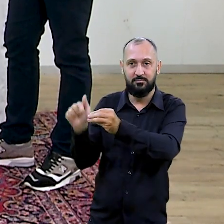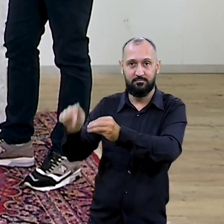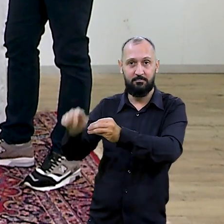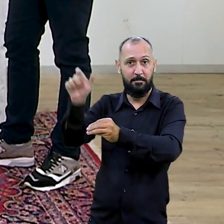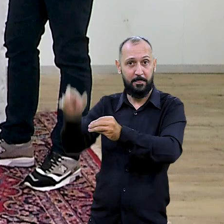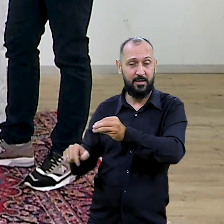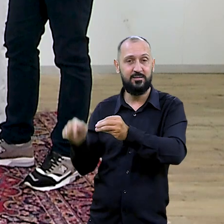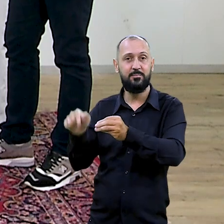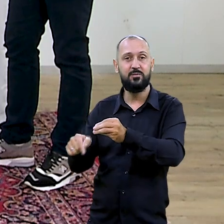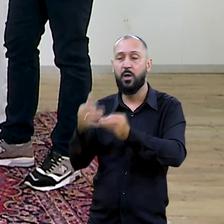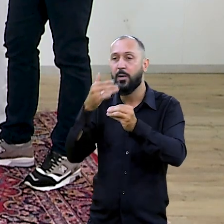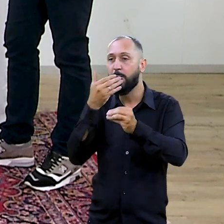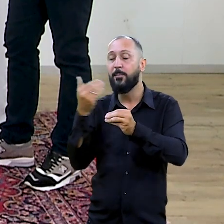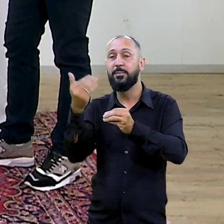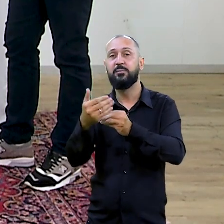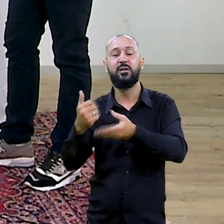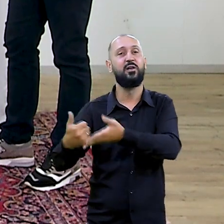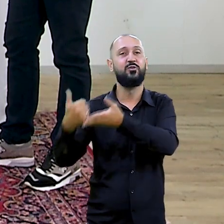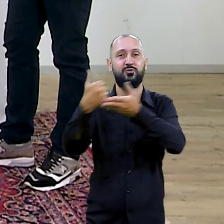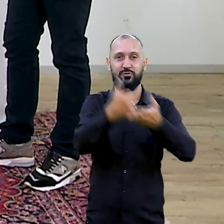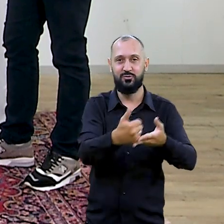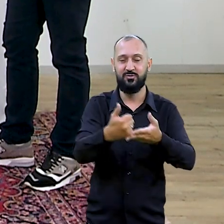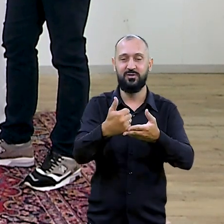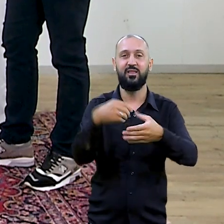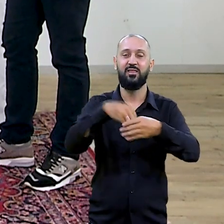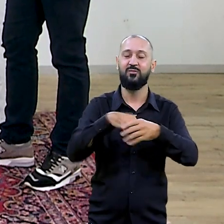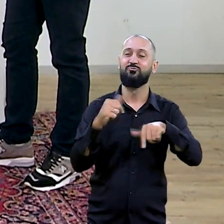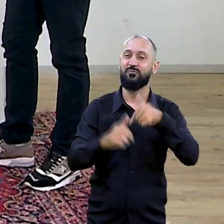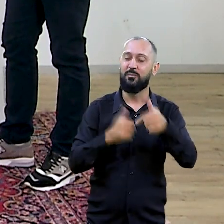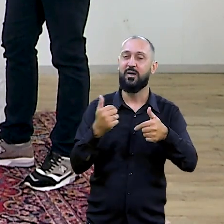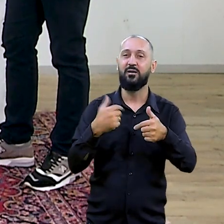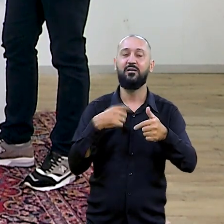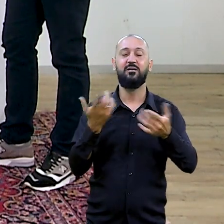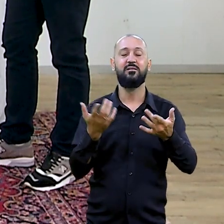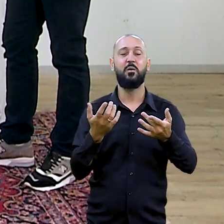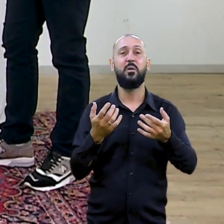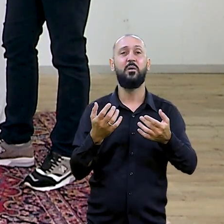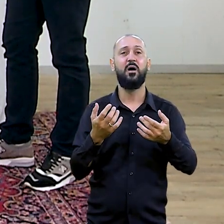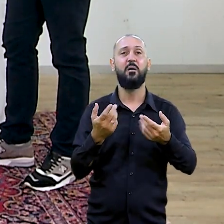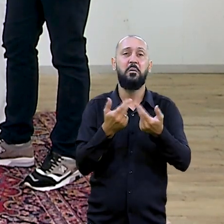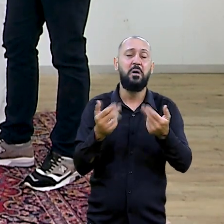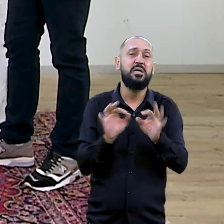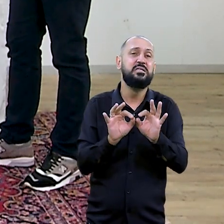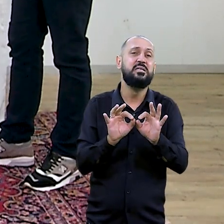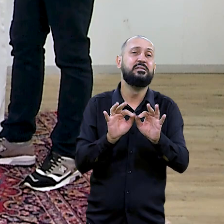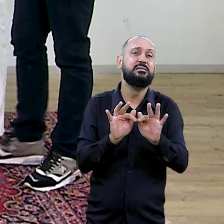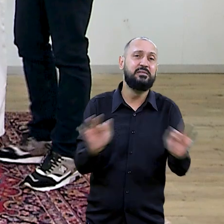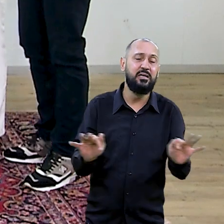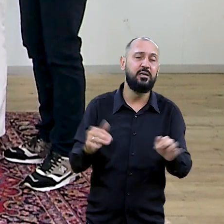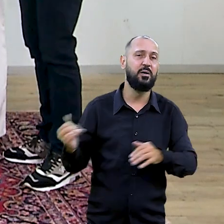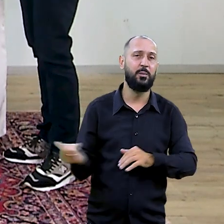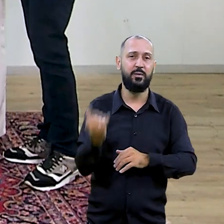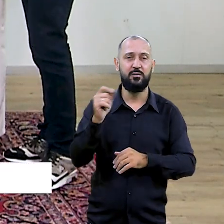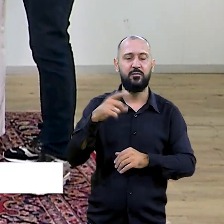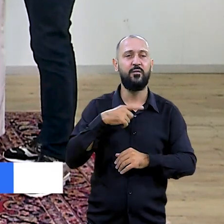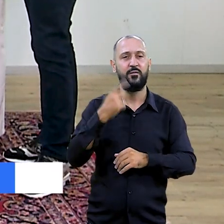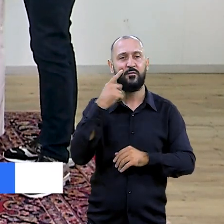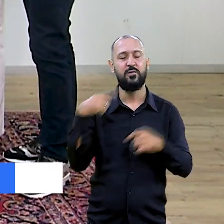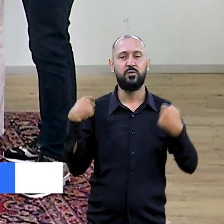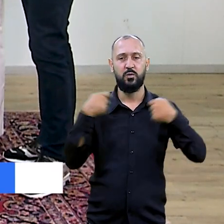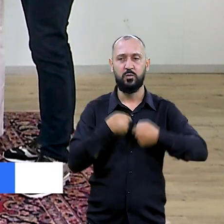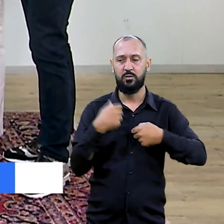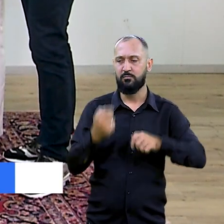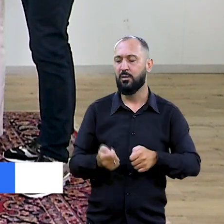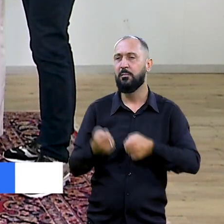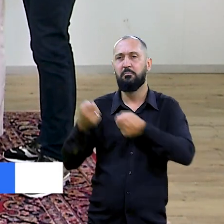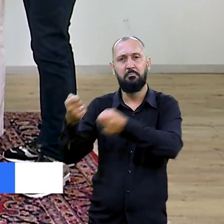agasalho e entrega para aquele seu parente, amigo, que é servidor, e pede para fazer o depósito. Além desses pontos de coletas aqui na capital, no interior